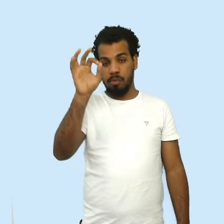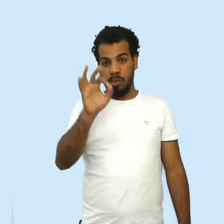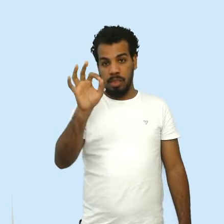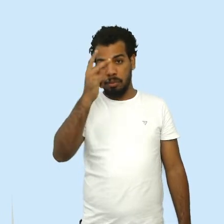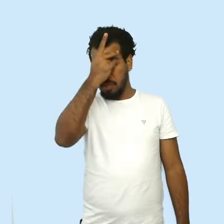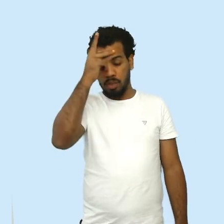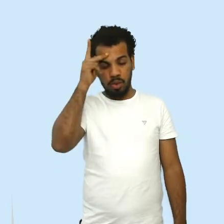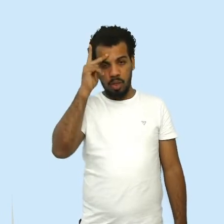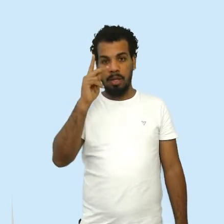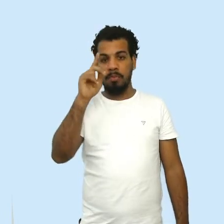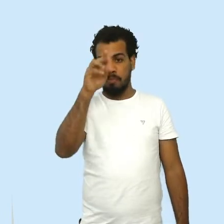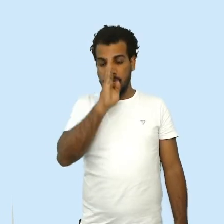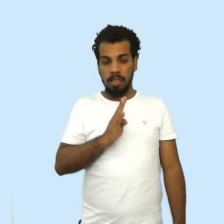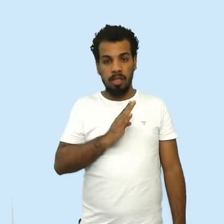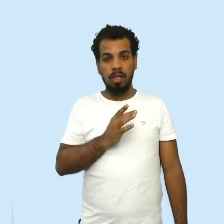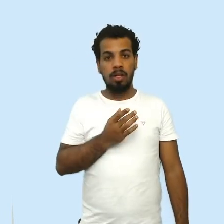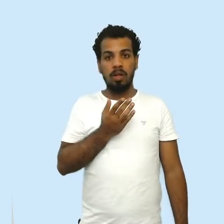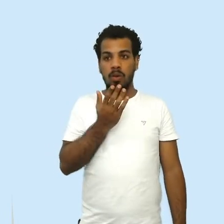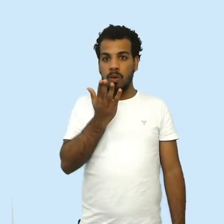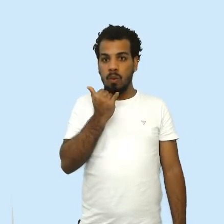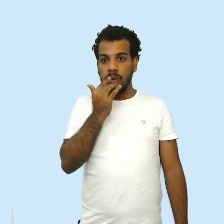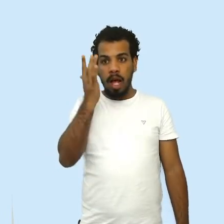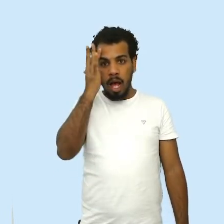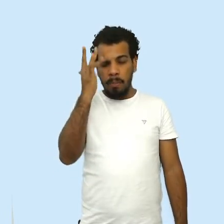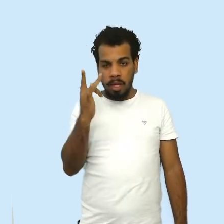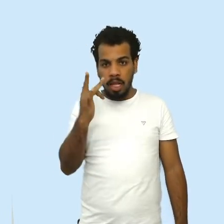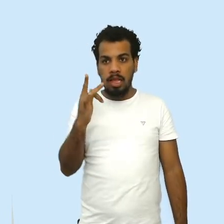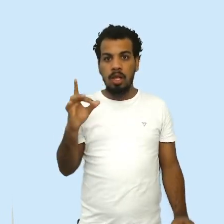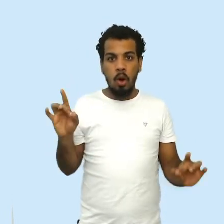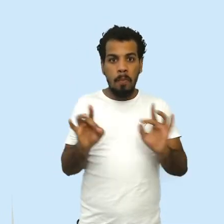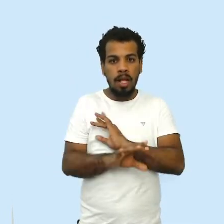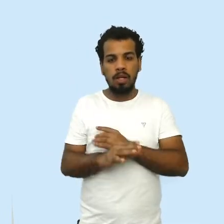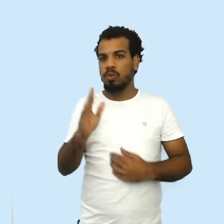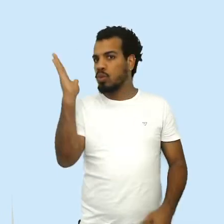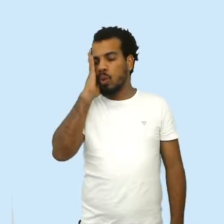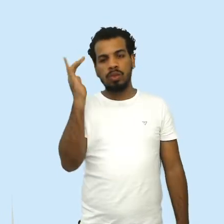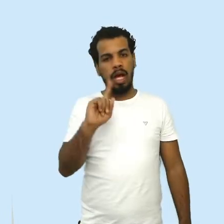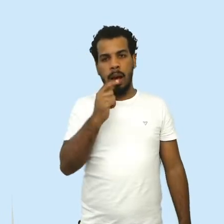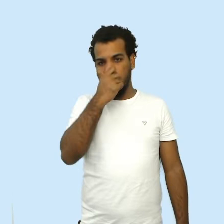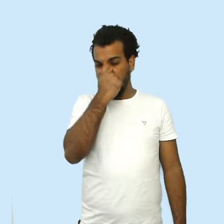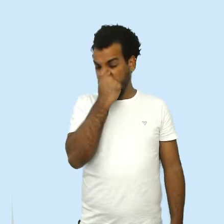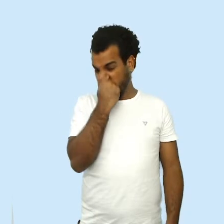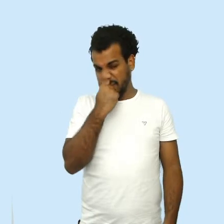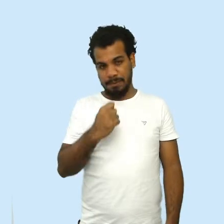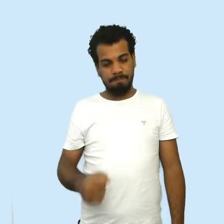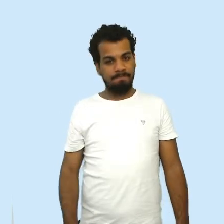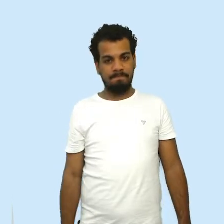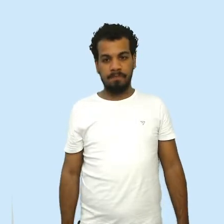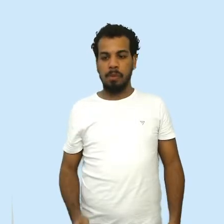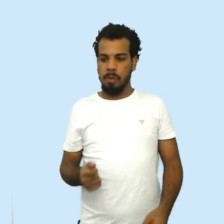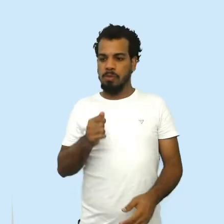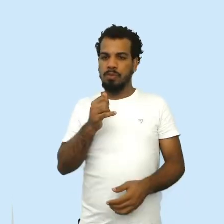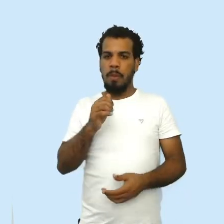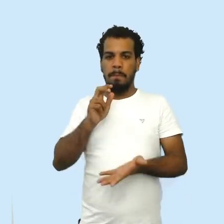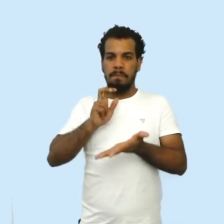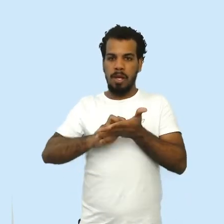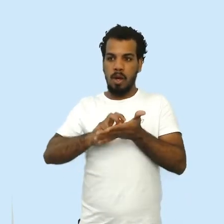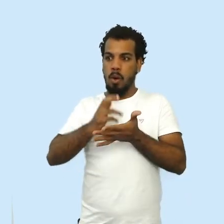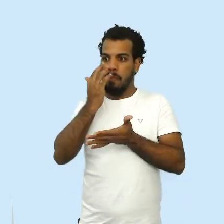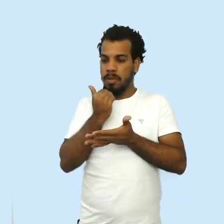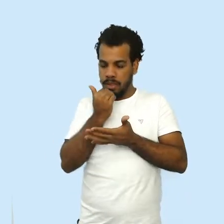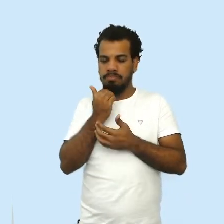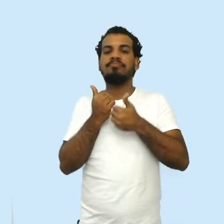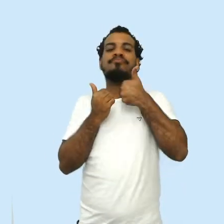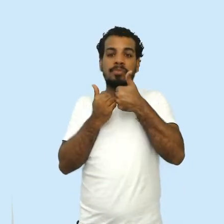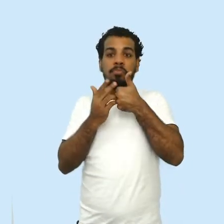brasileiros, eles não têm a garantia da refeição completa durante um dia. É aquela pessoa que toma café da manhã e não sabe se vai almoçar,